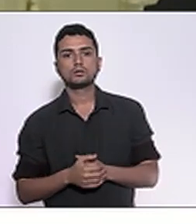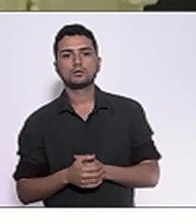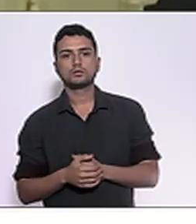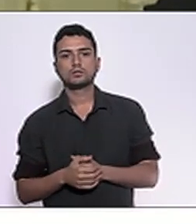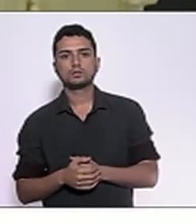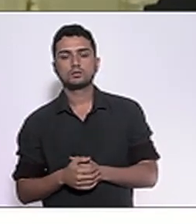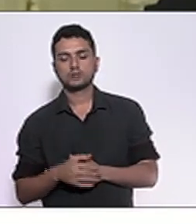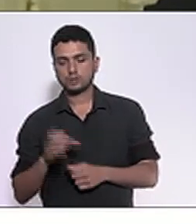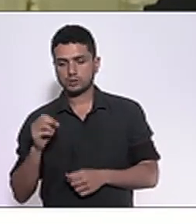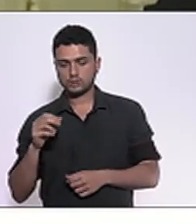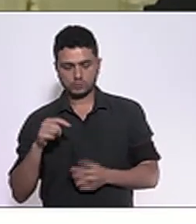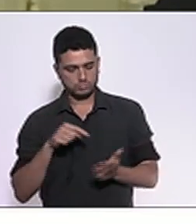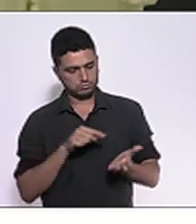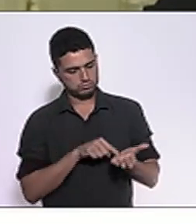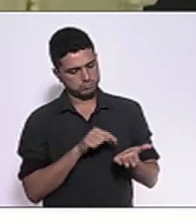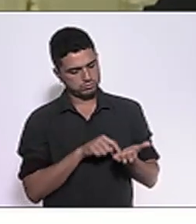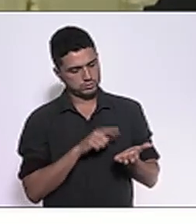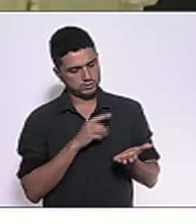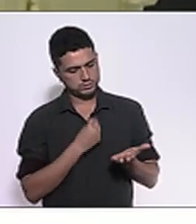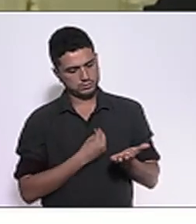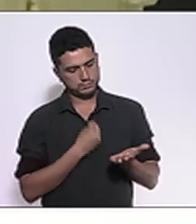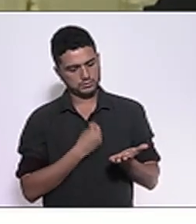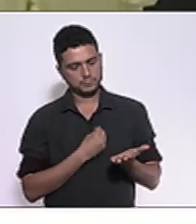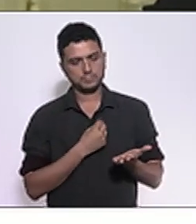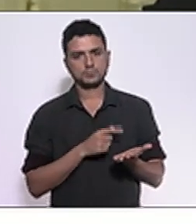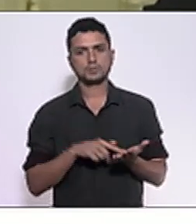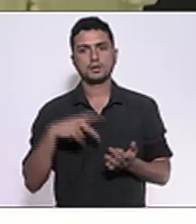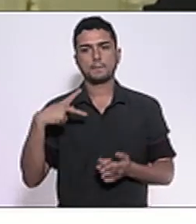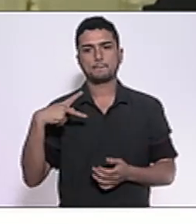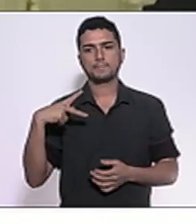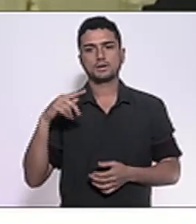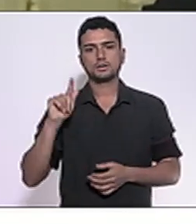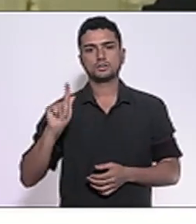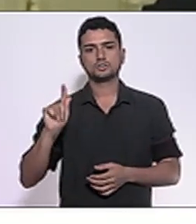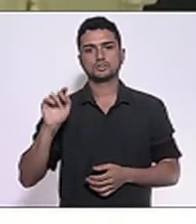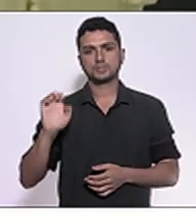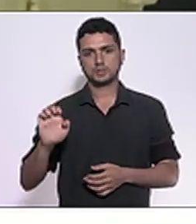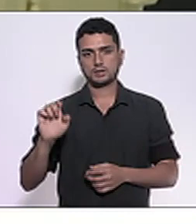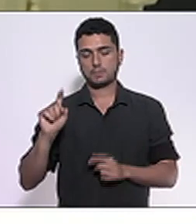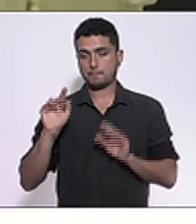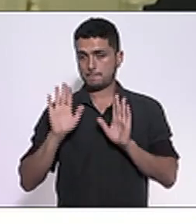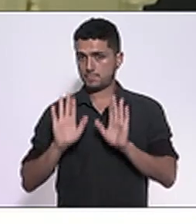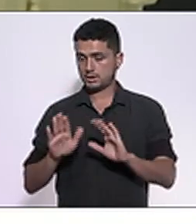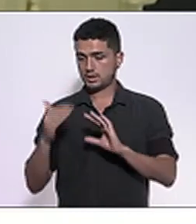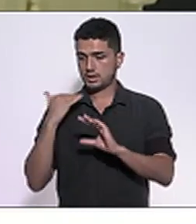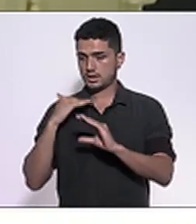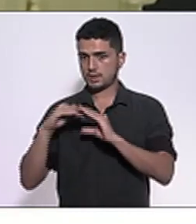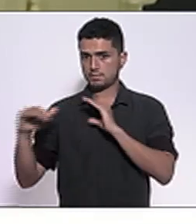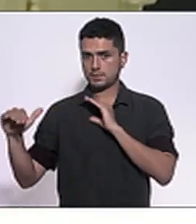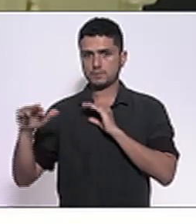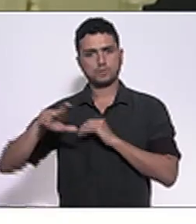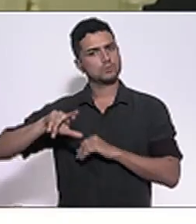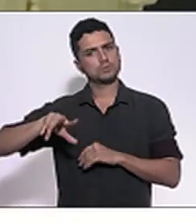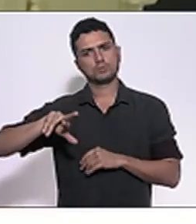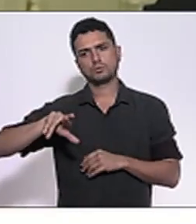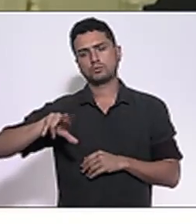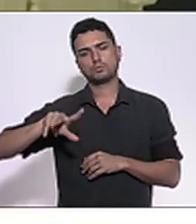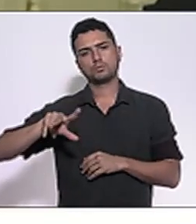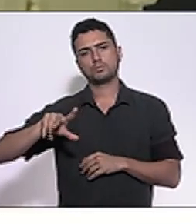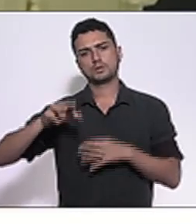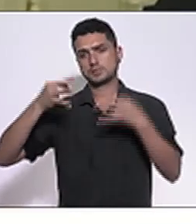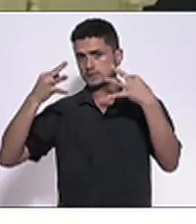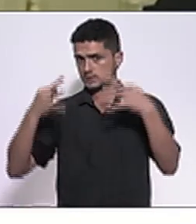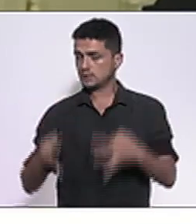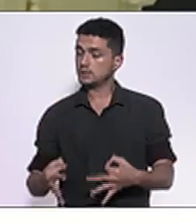Segundo consta aqui, foi encaminhado para a PGE, mas o encaminhamento à PGE não é um encaminhamento necessariamente